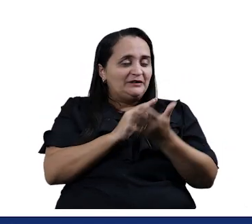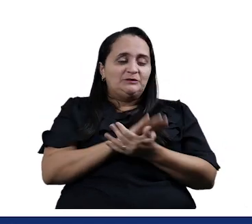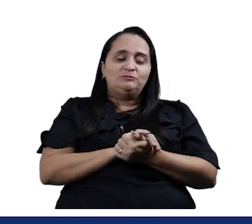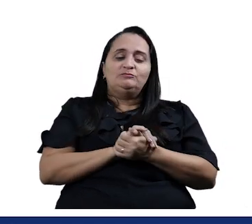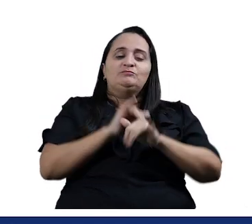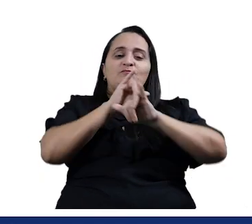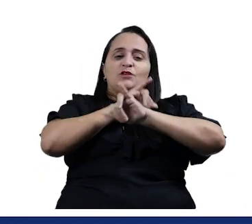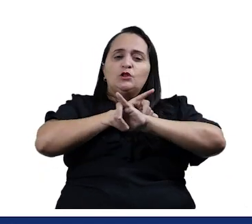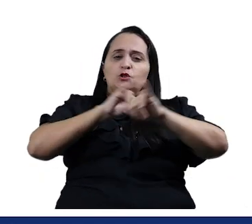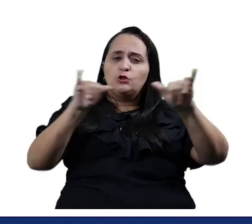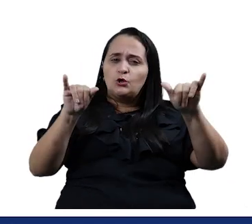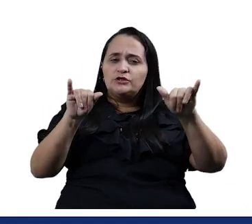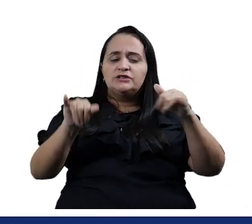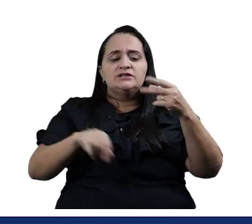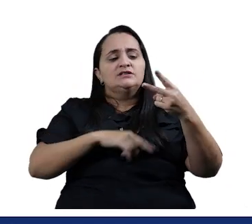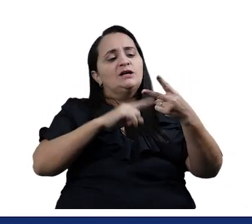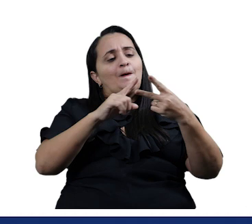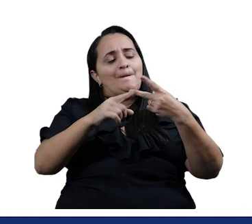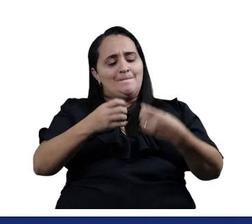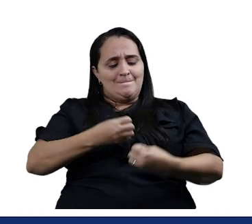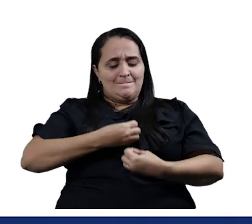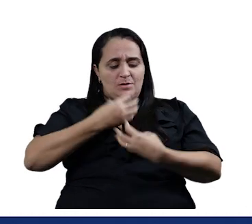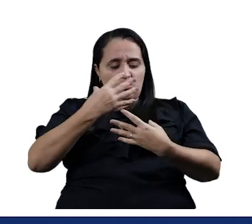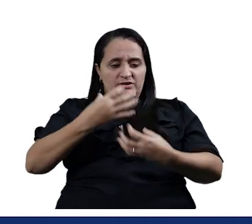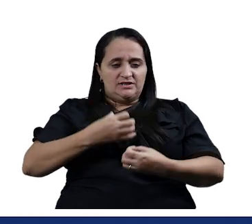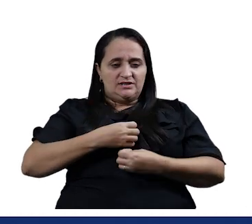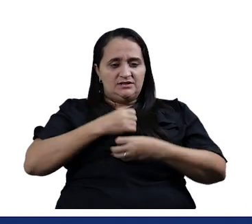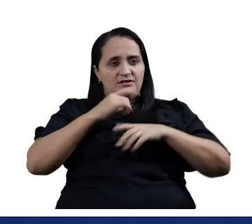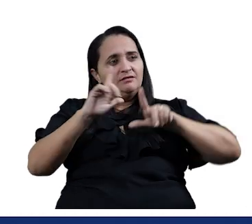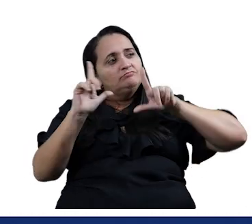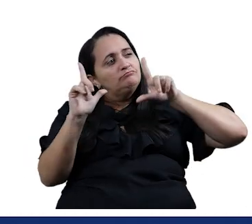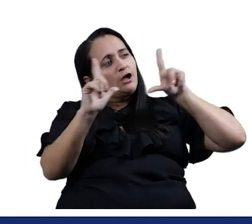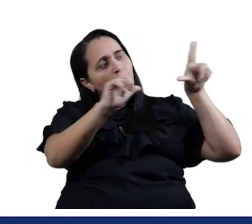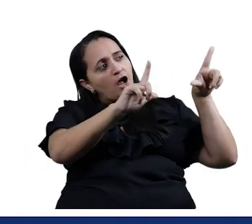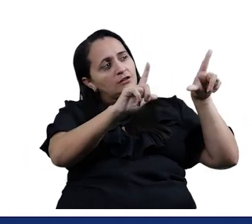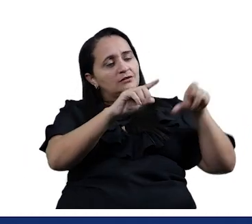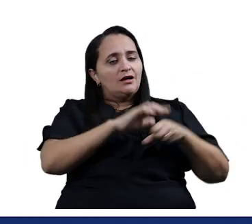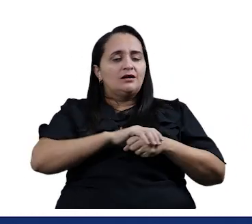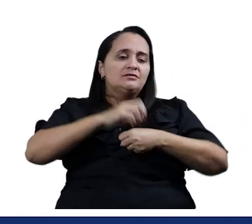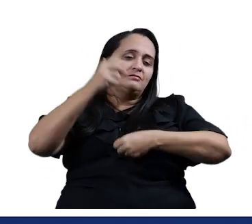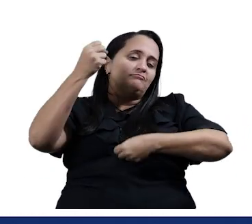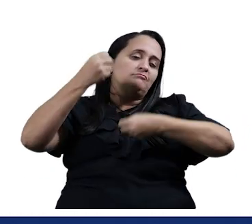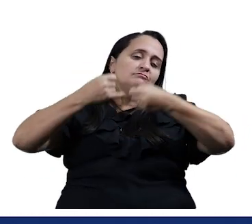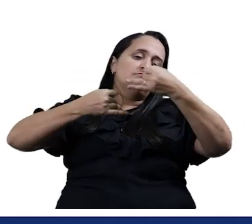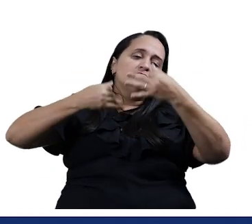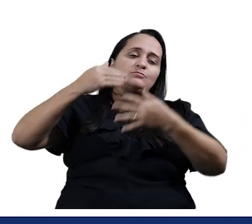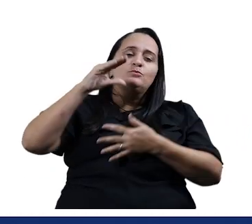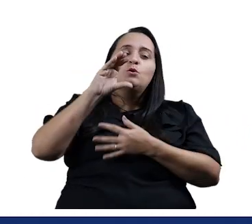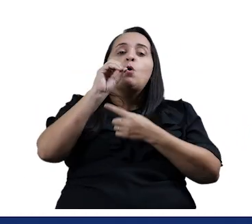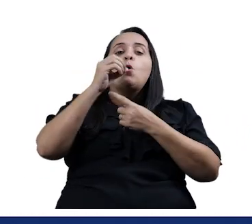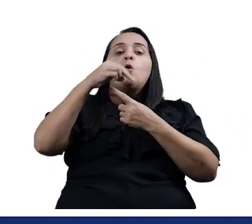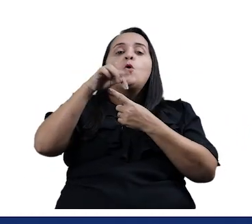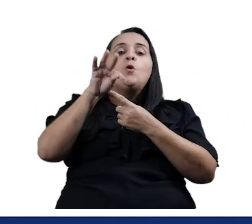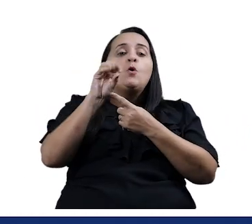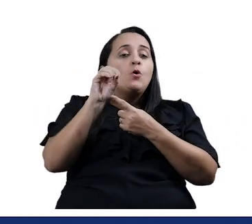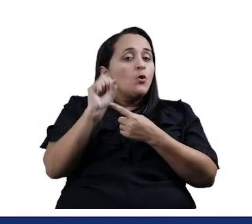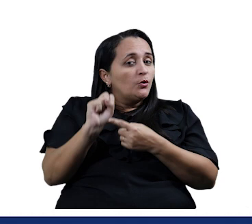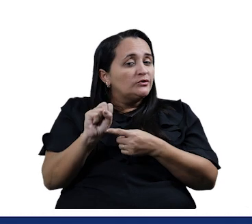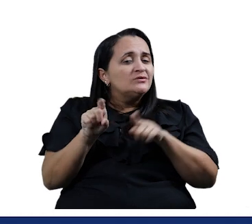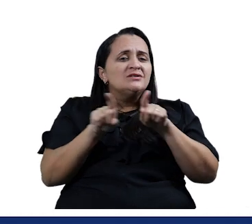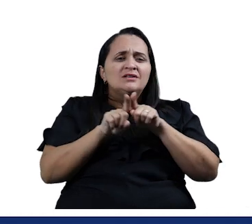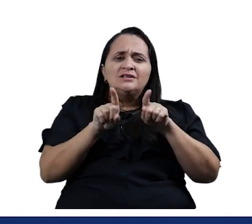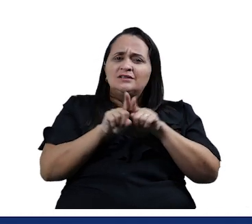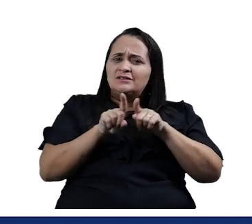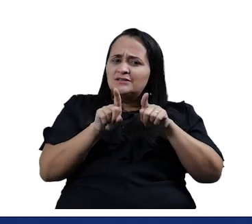notícias, poesia, o cartaz, os contos e as histórias em quadrinhos. Não foi